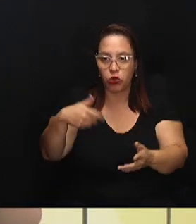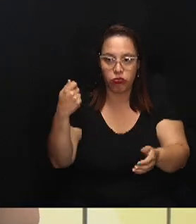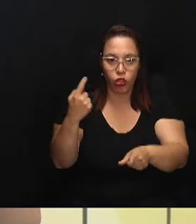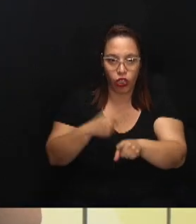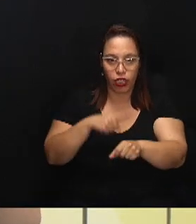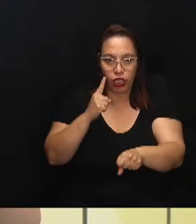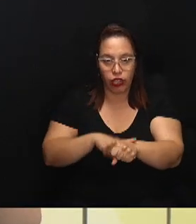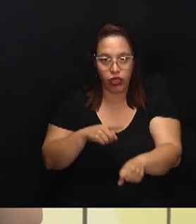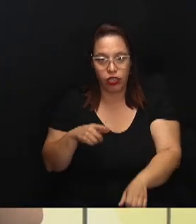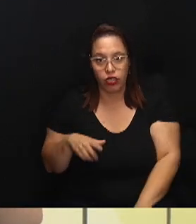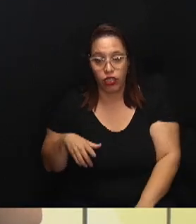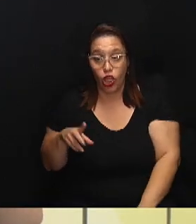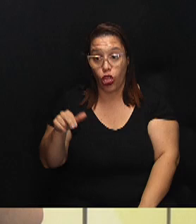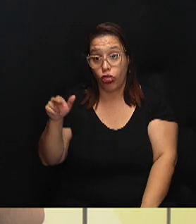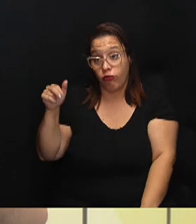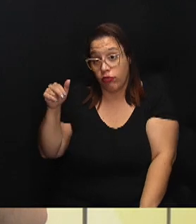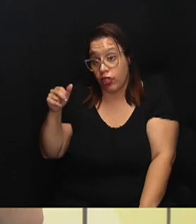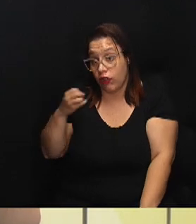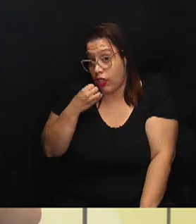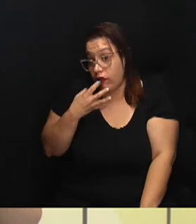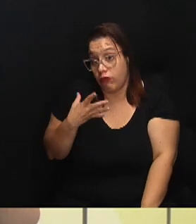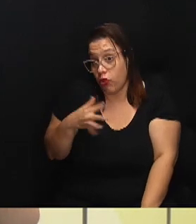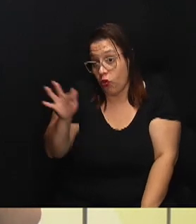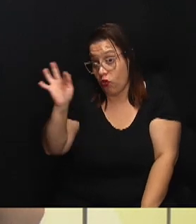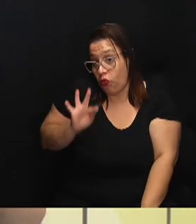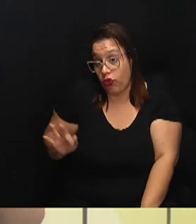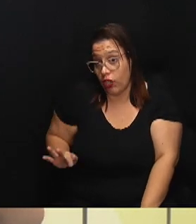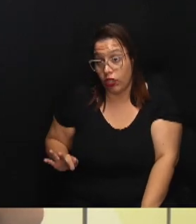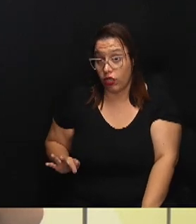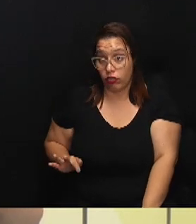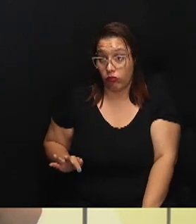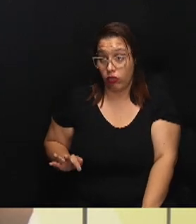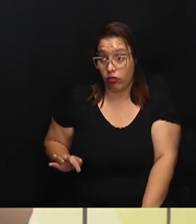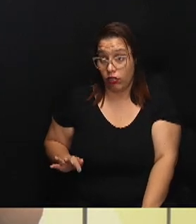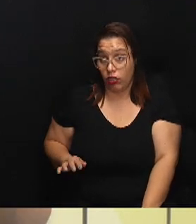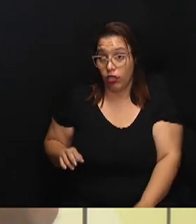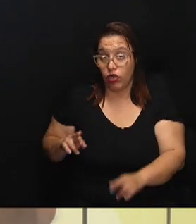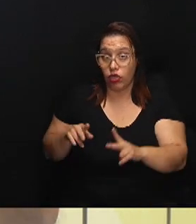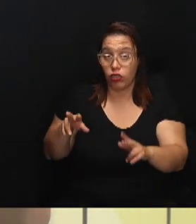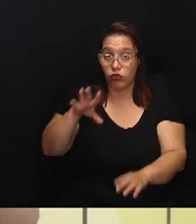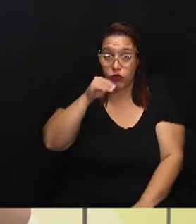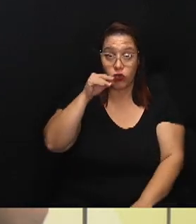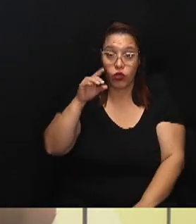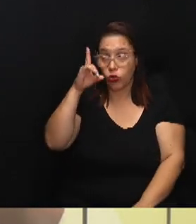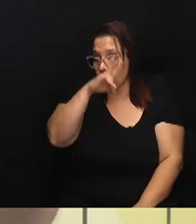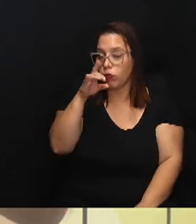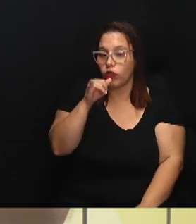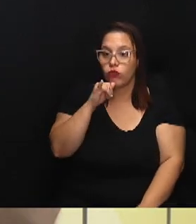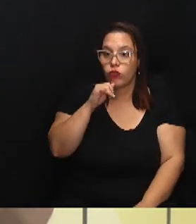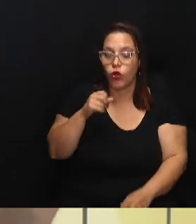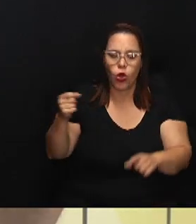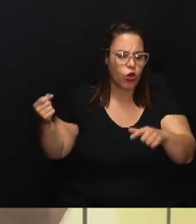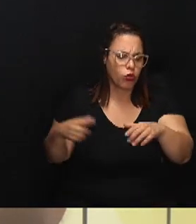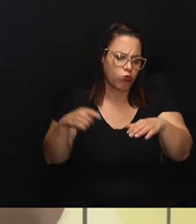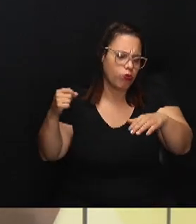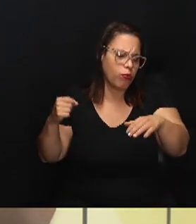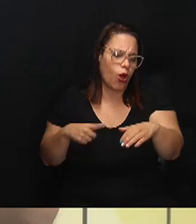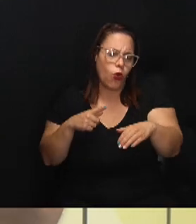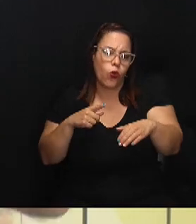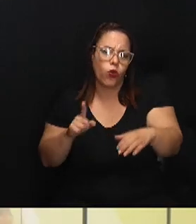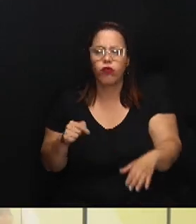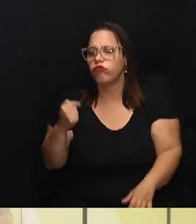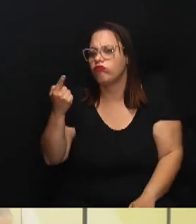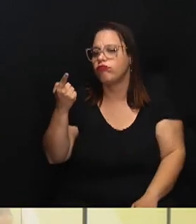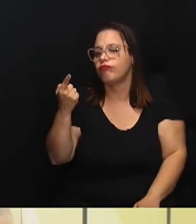nunca vai se satisfazer. É diferente de um adolescente na minha época, que de manhã jogava, no domingo, né? Você jogava bola com os amigos, e aí depois aqueles